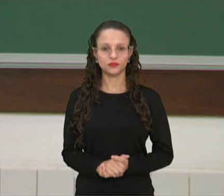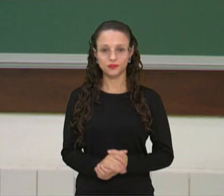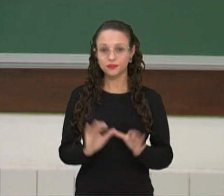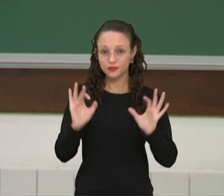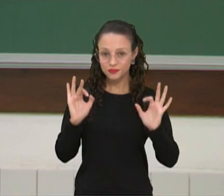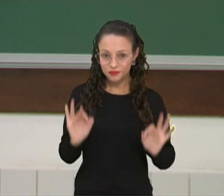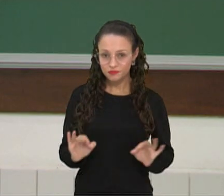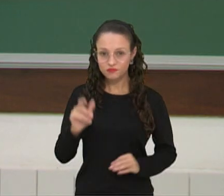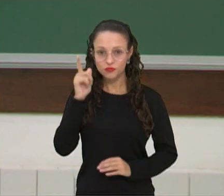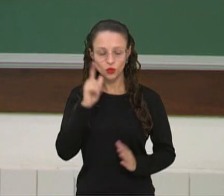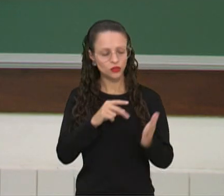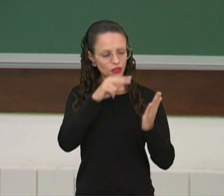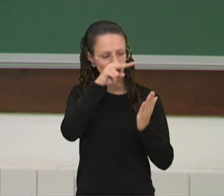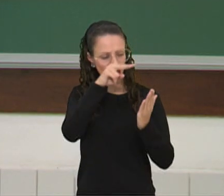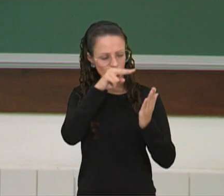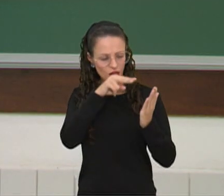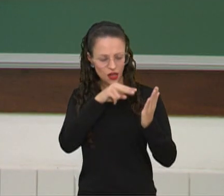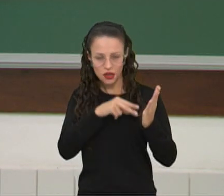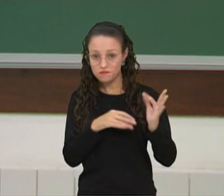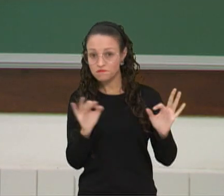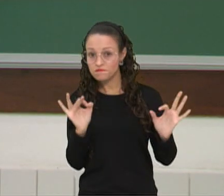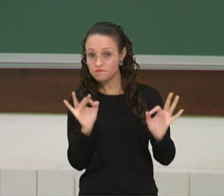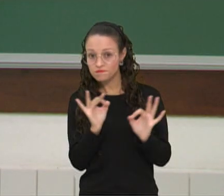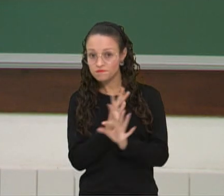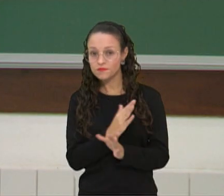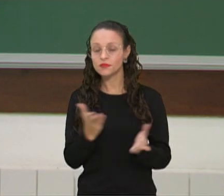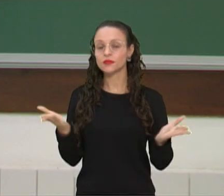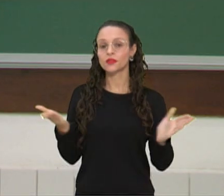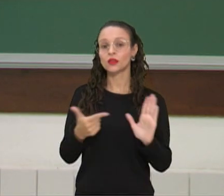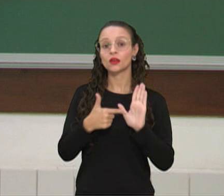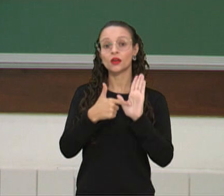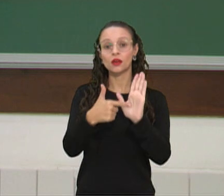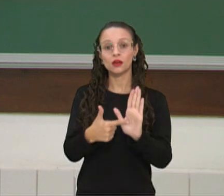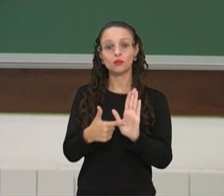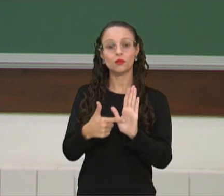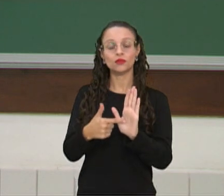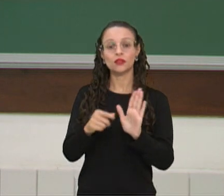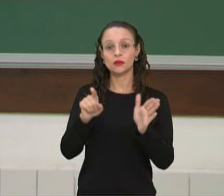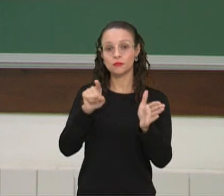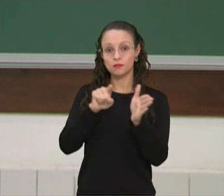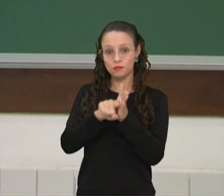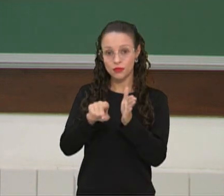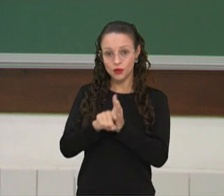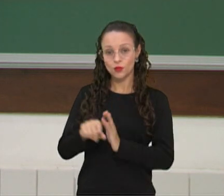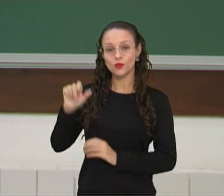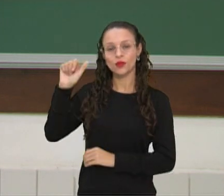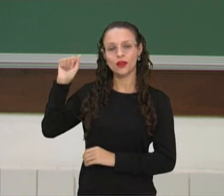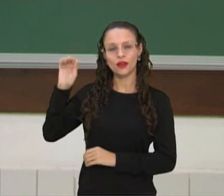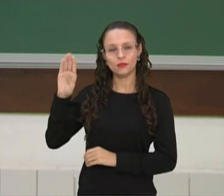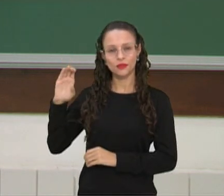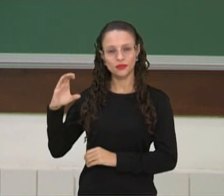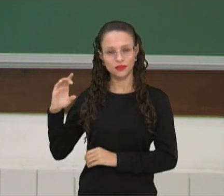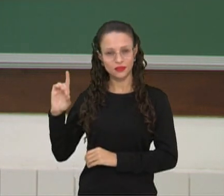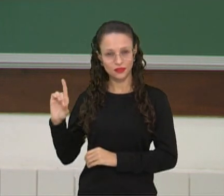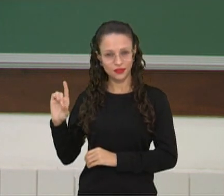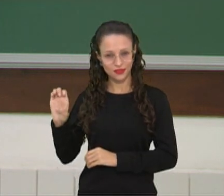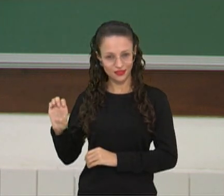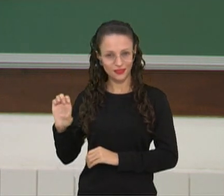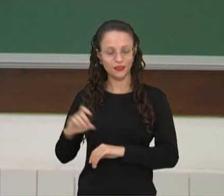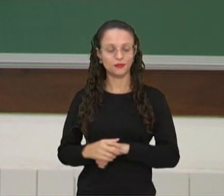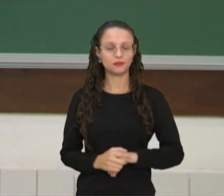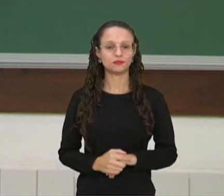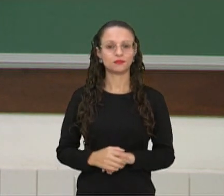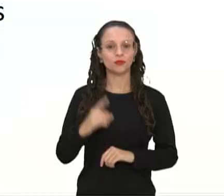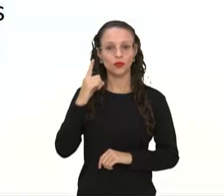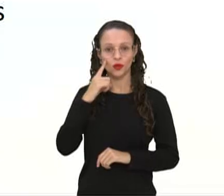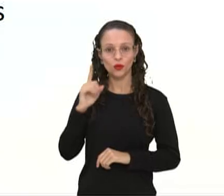Certo, então? Conseguiram ler todo o texto? Agora eu vou passar para vocês as perguntas e as alternativas. Sobre a reação